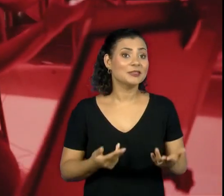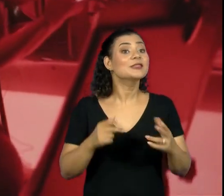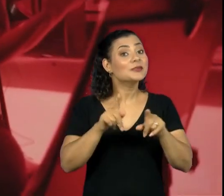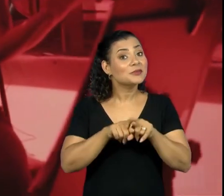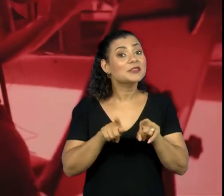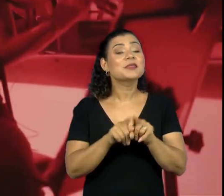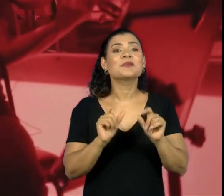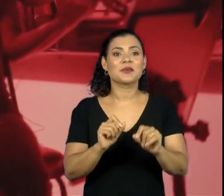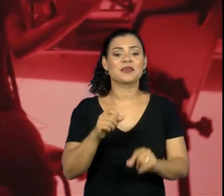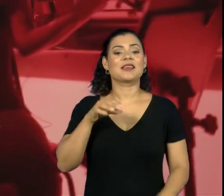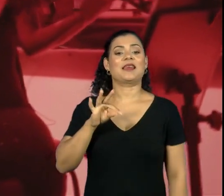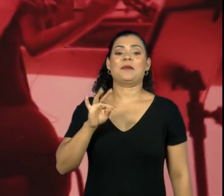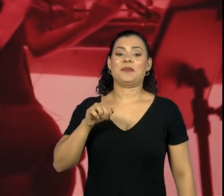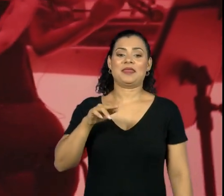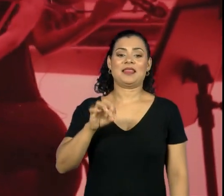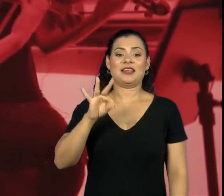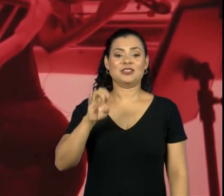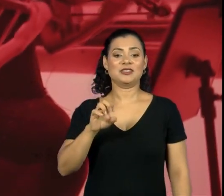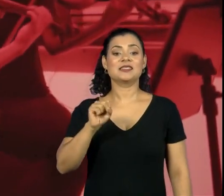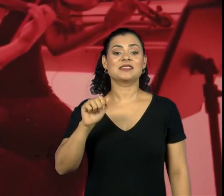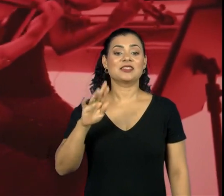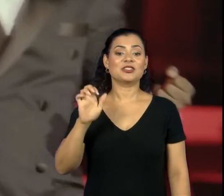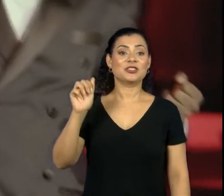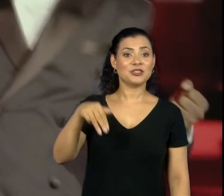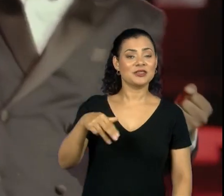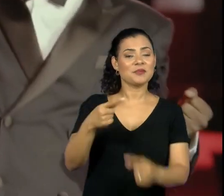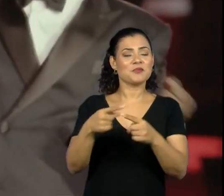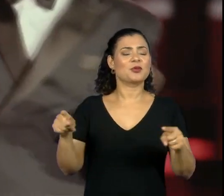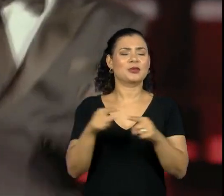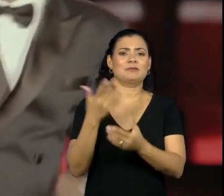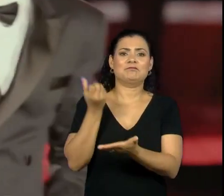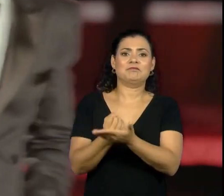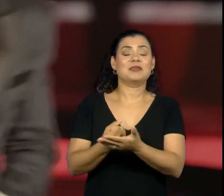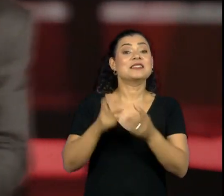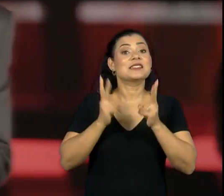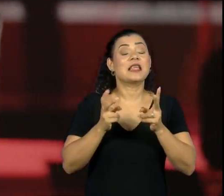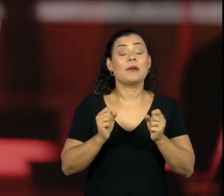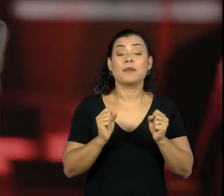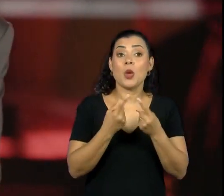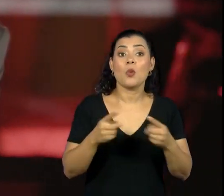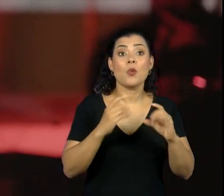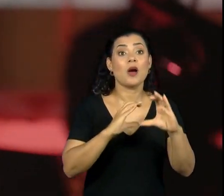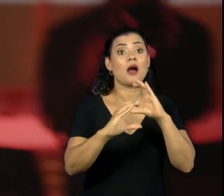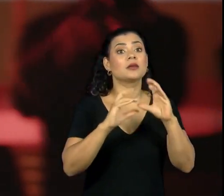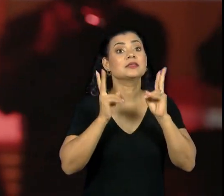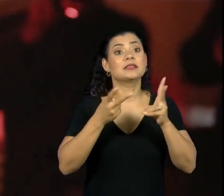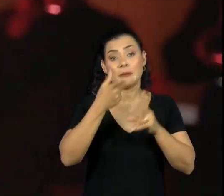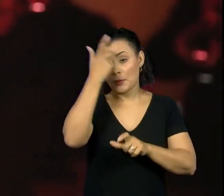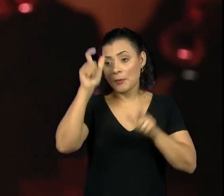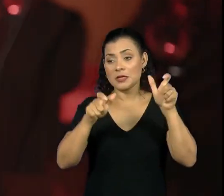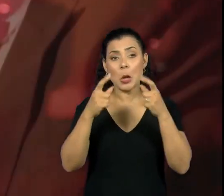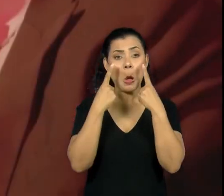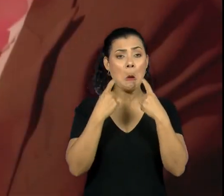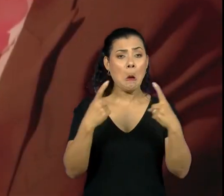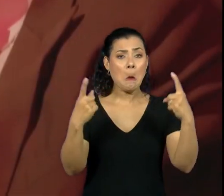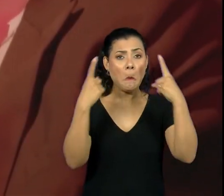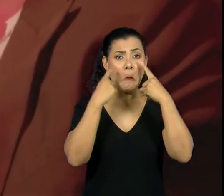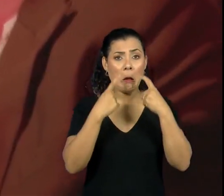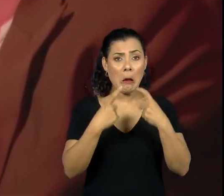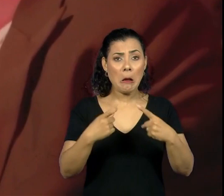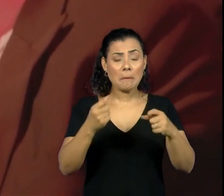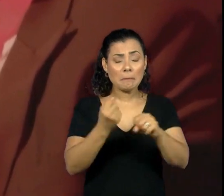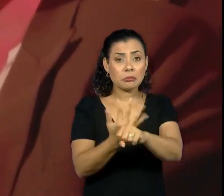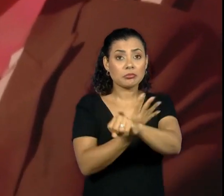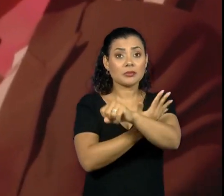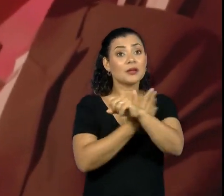de Cetim, uma música que tá nesse álbum novo do Benito de Paula. Toda vez que eu canto no show, sempre tem alguém chorando. Porque é uma música que